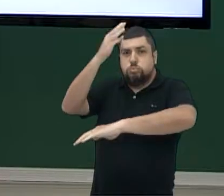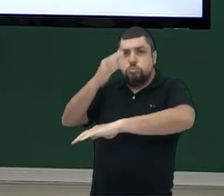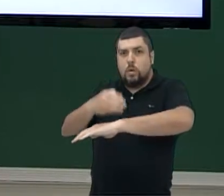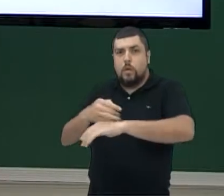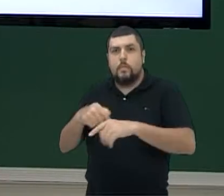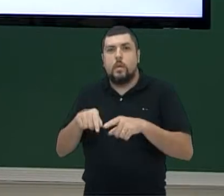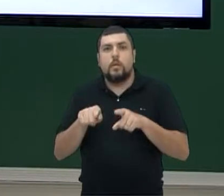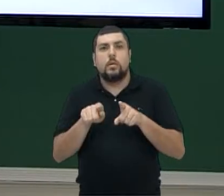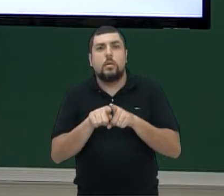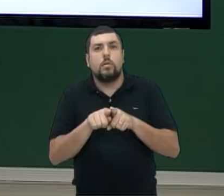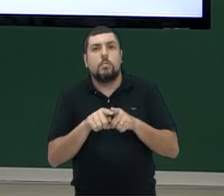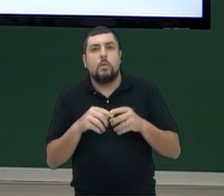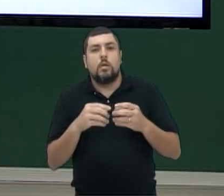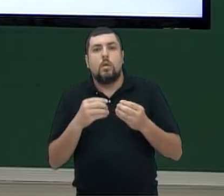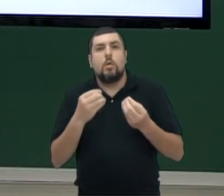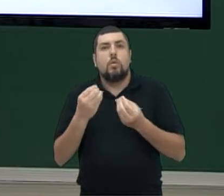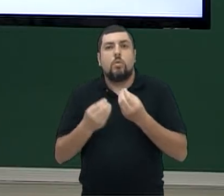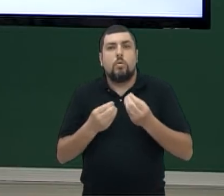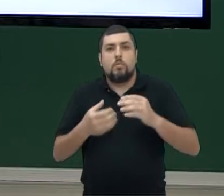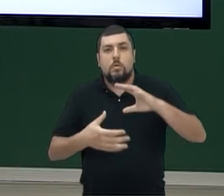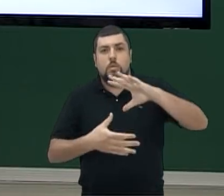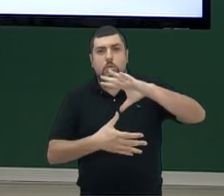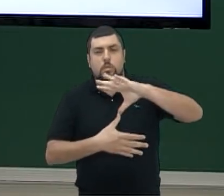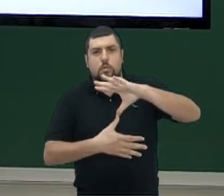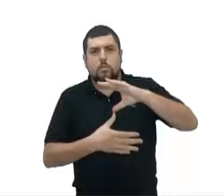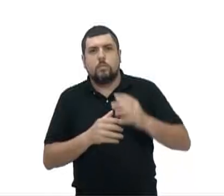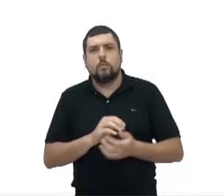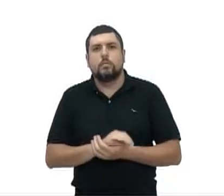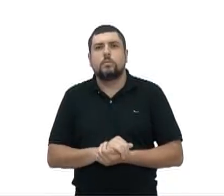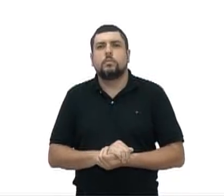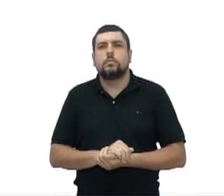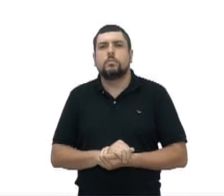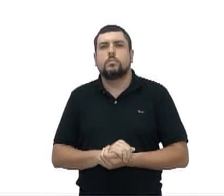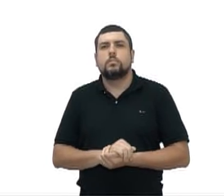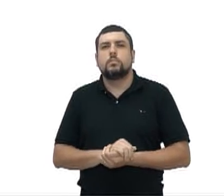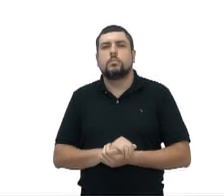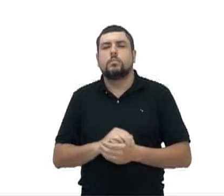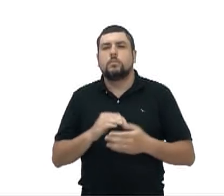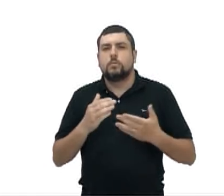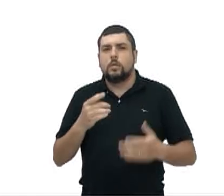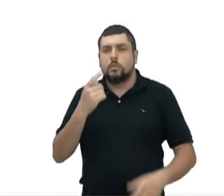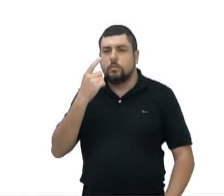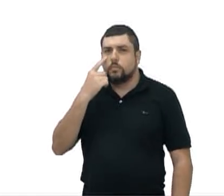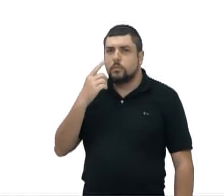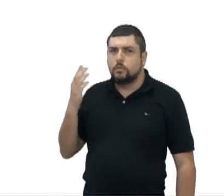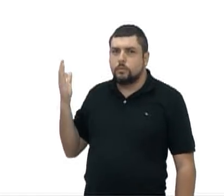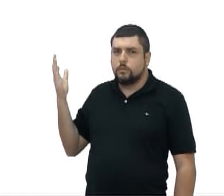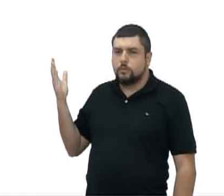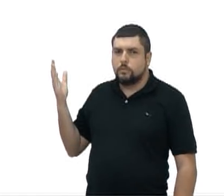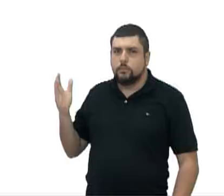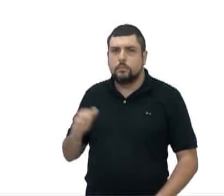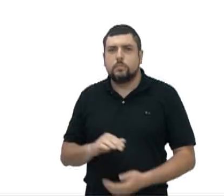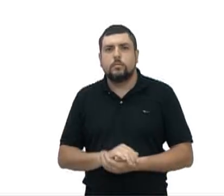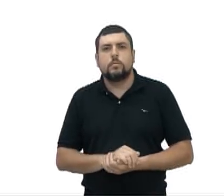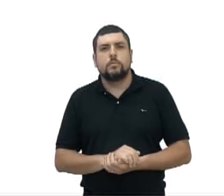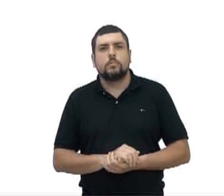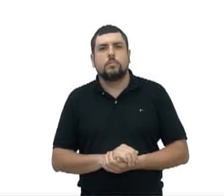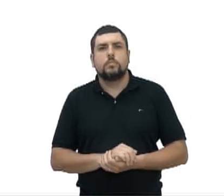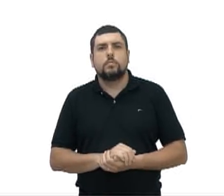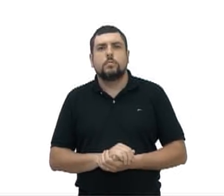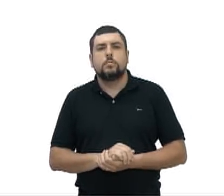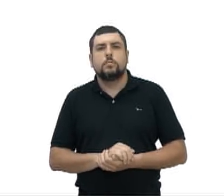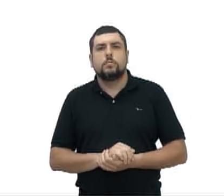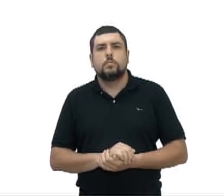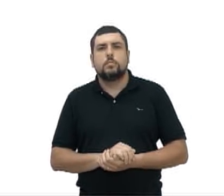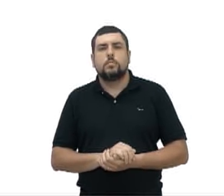planícies que nós temos no continente americano. Então acompanhe aqui na tela. Você está vendo do lado esquerdo um mapa que